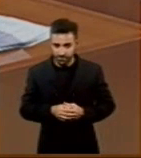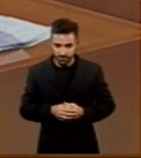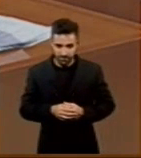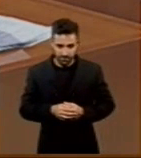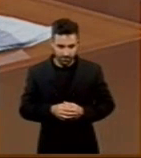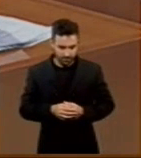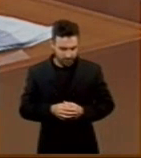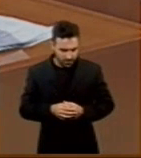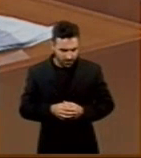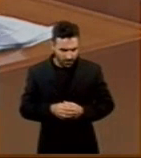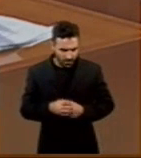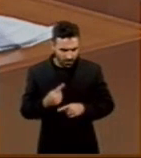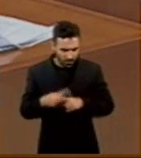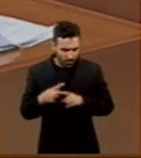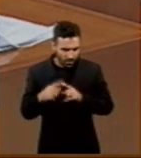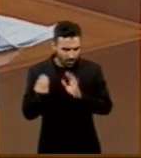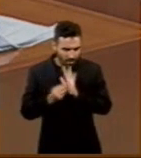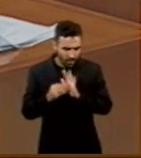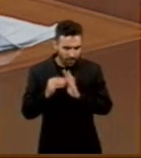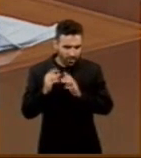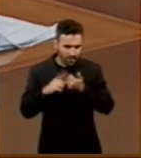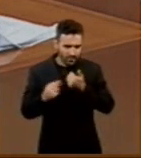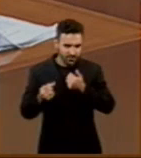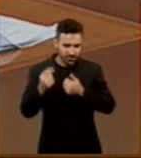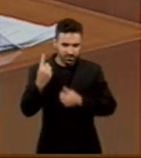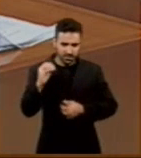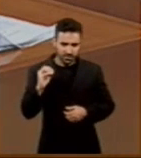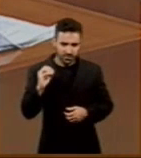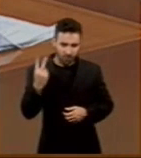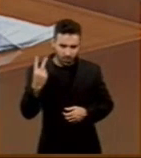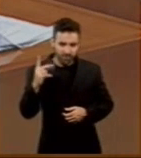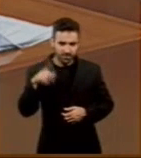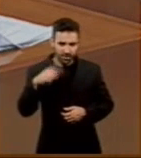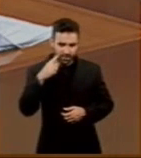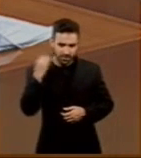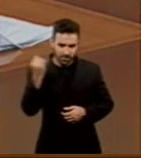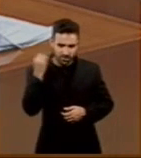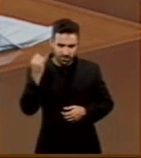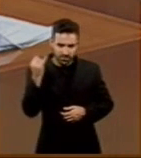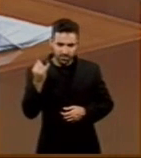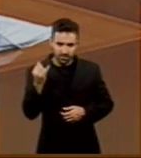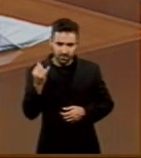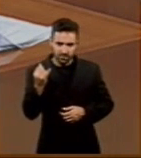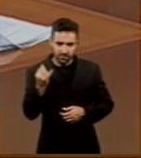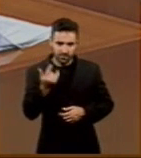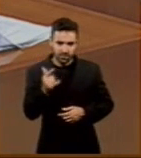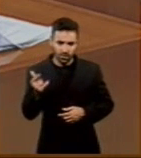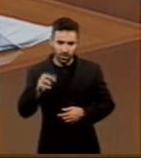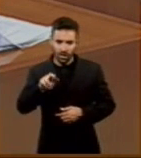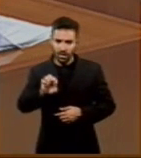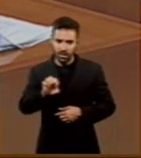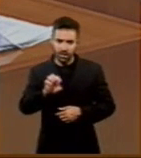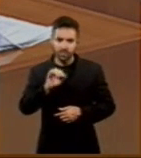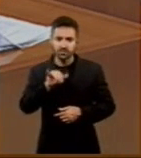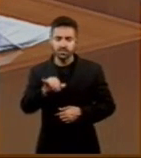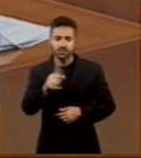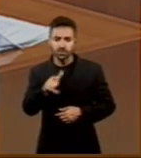Porque o parágrafo 3º do artigo 102 é essencial. Não cabe recurso extraordinário se não houver a repercussão geral.